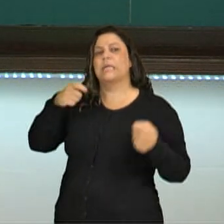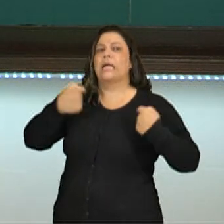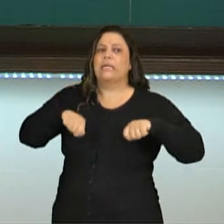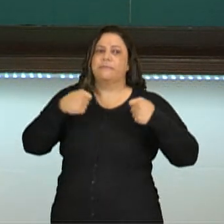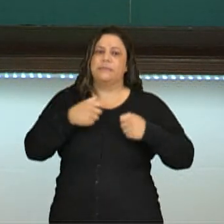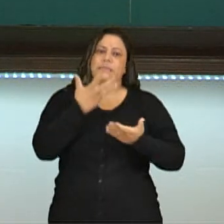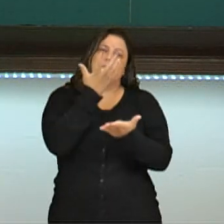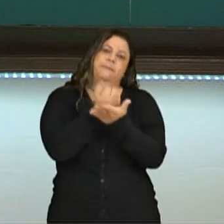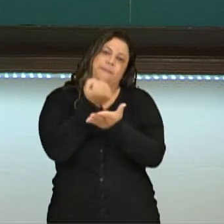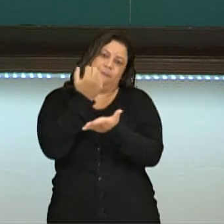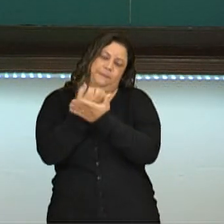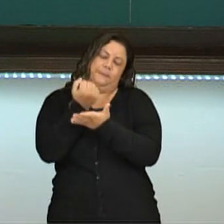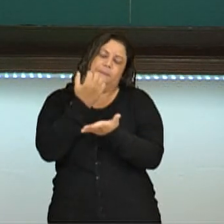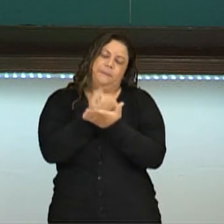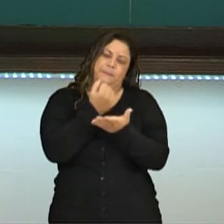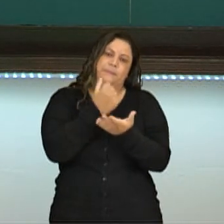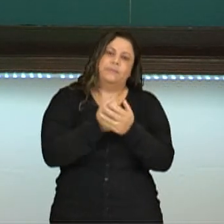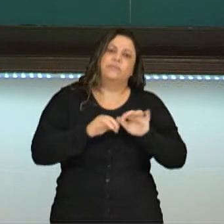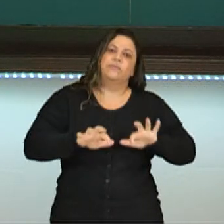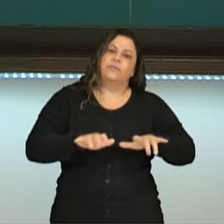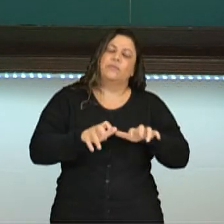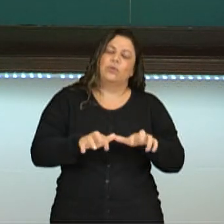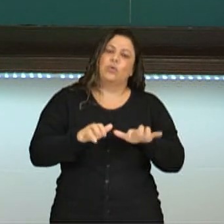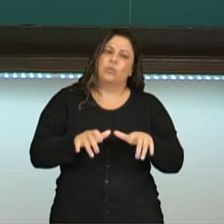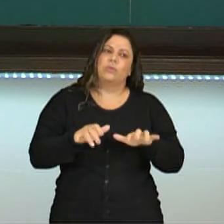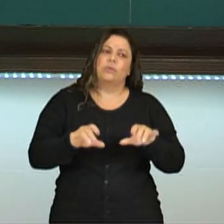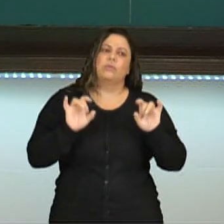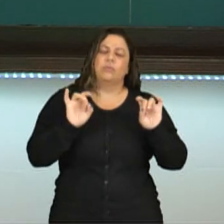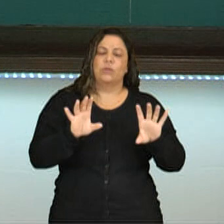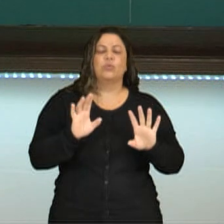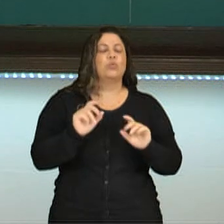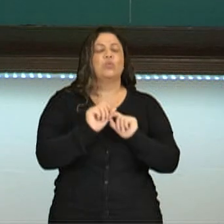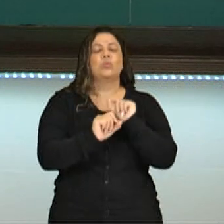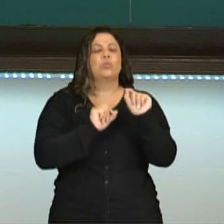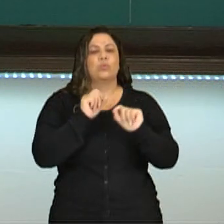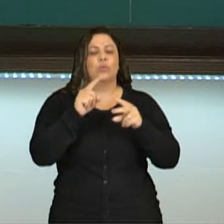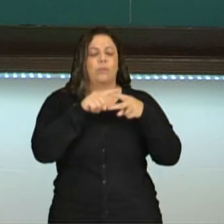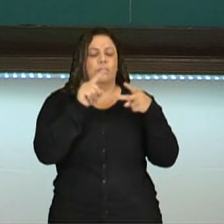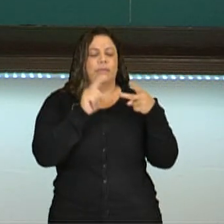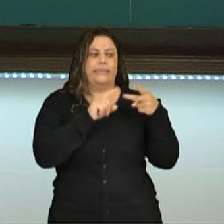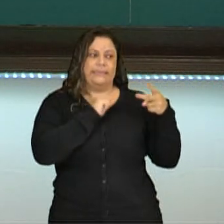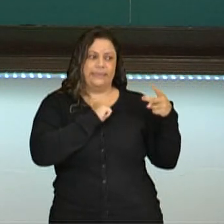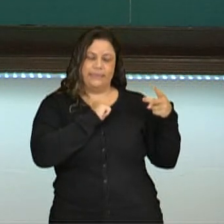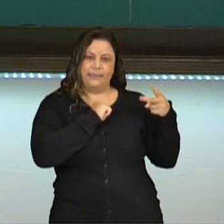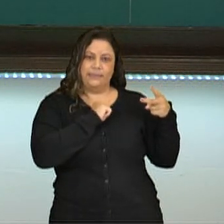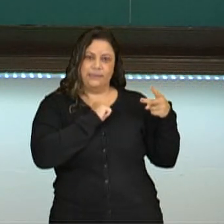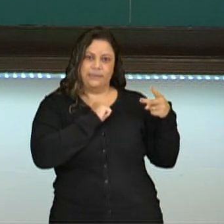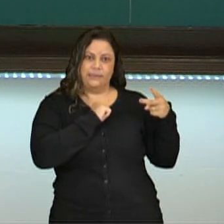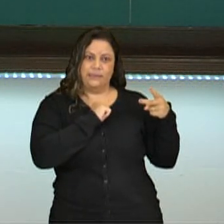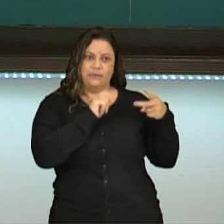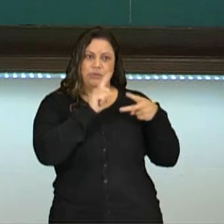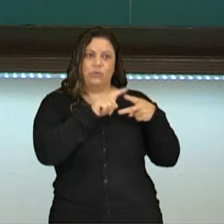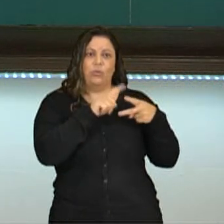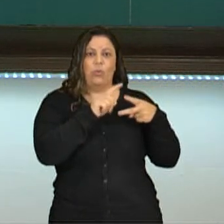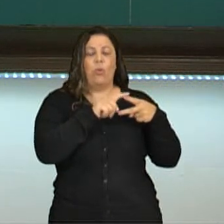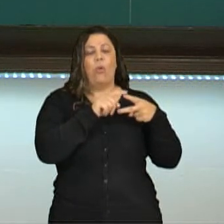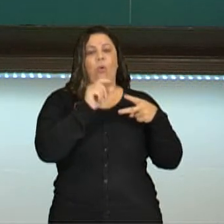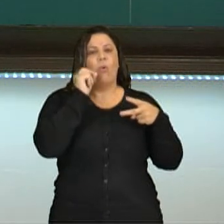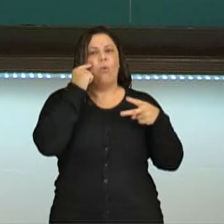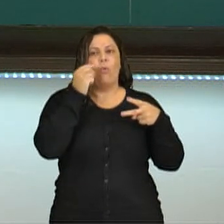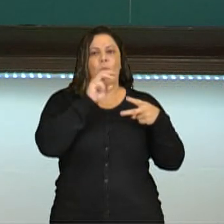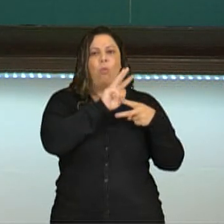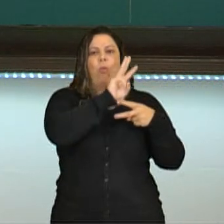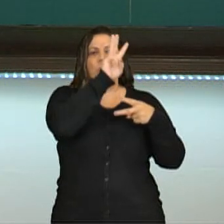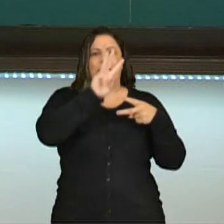operacionais. Nos computadores, basicamente nós podemos falar de dois sistemas operacionais, o Windows